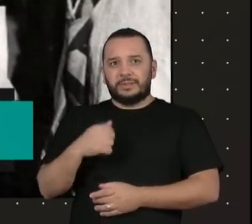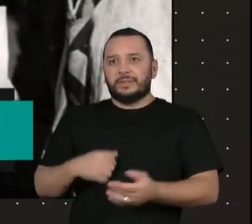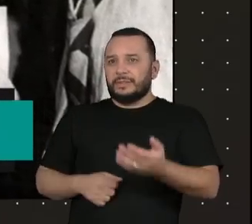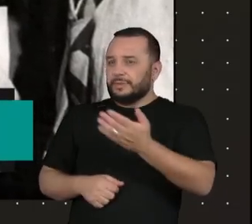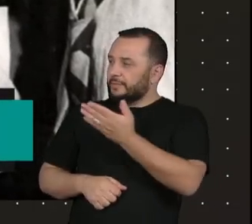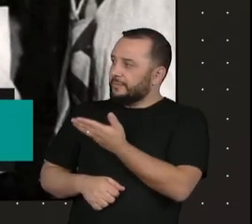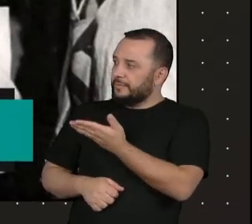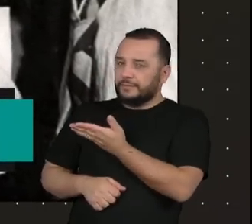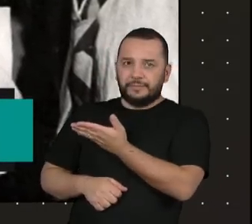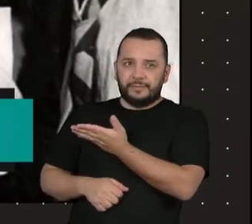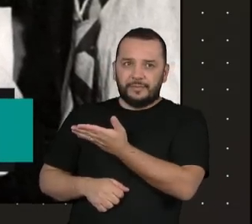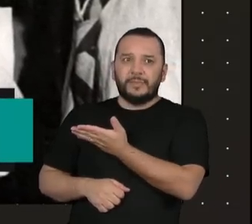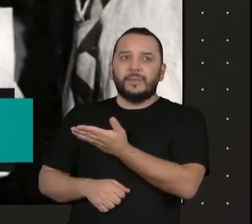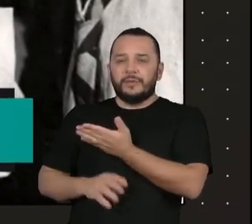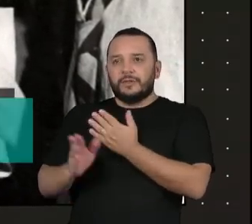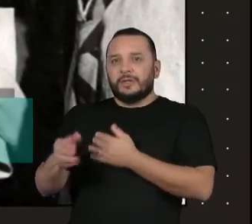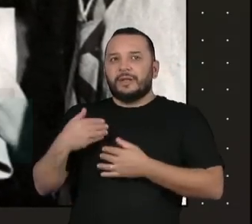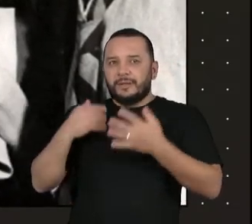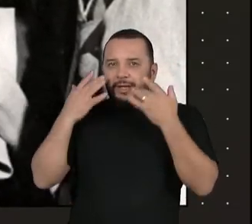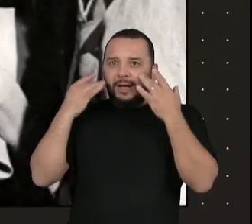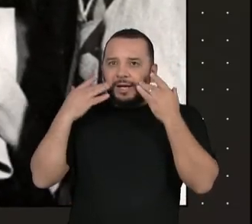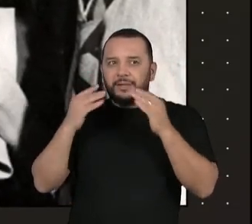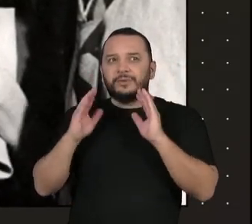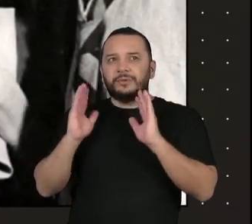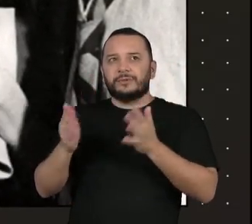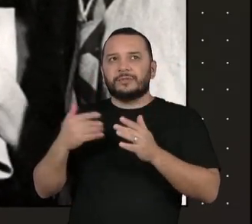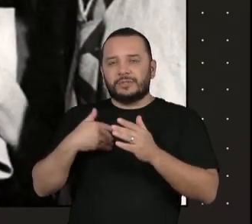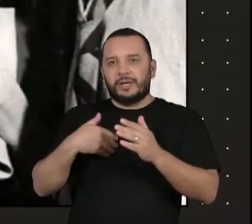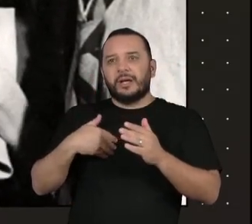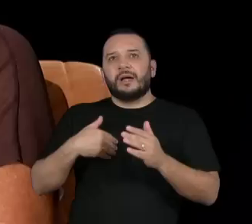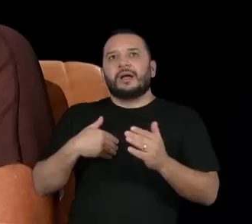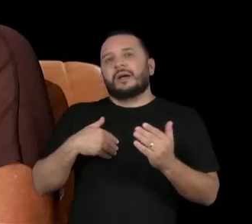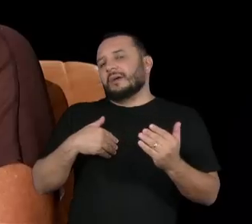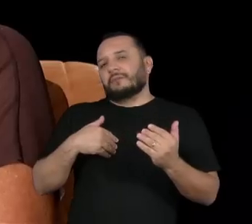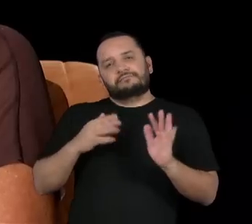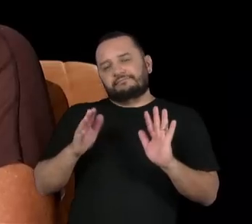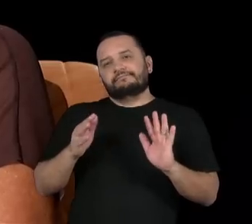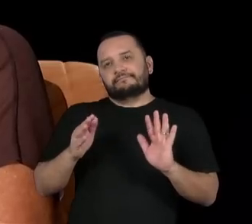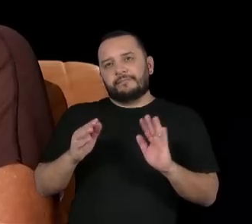a peça do Nelson Rodrigues, O Beijo no Asfalto. Aí um dia o